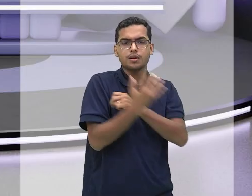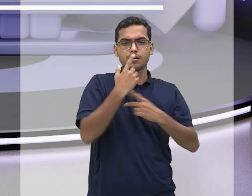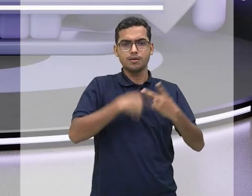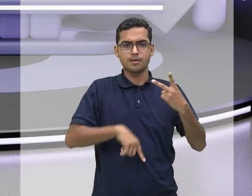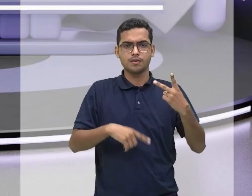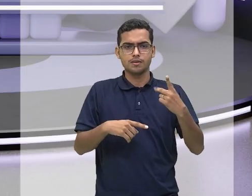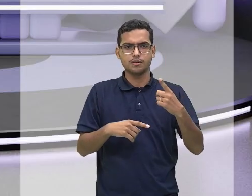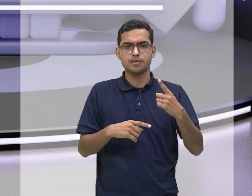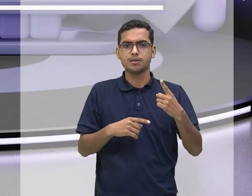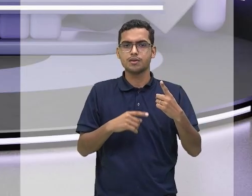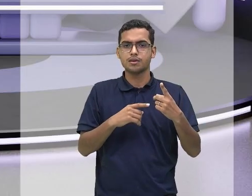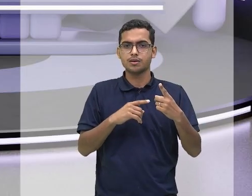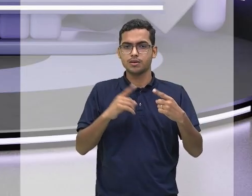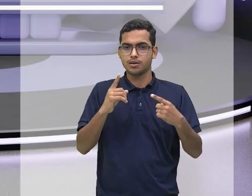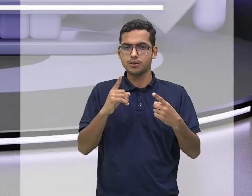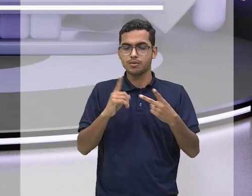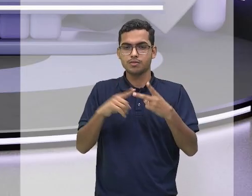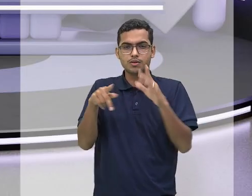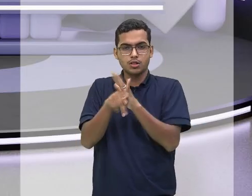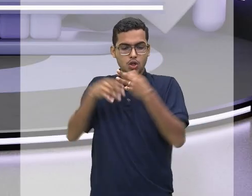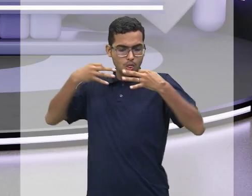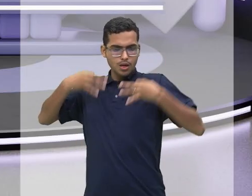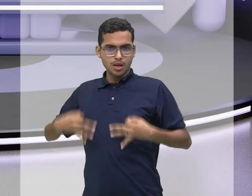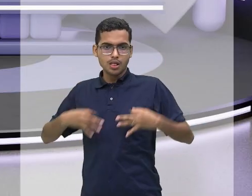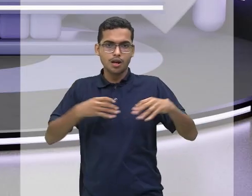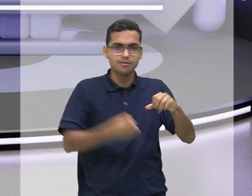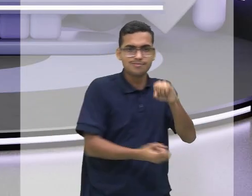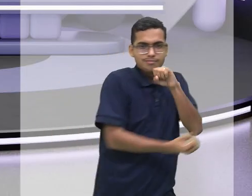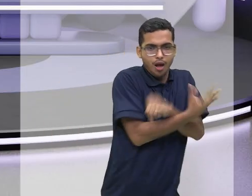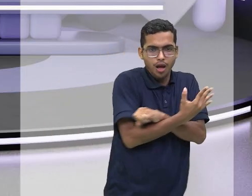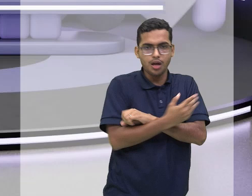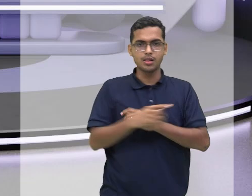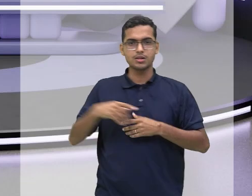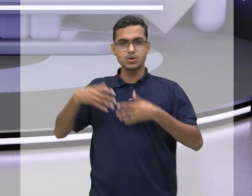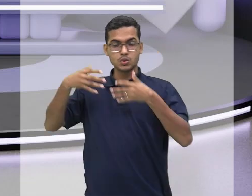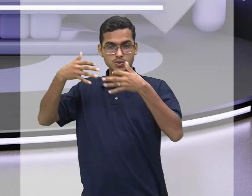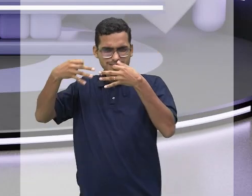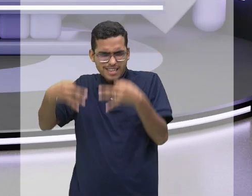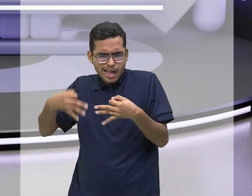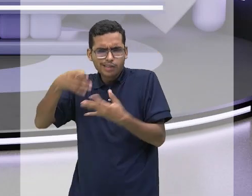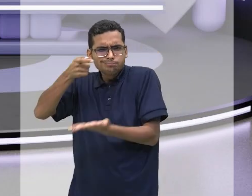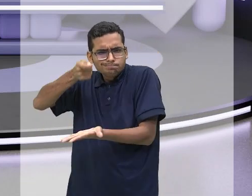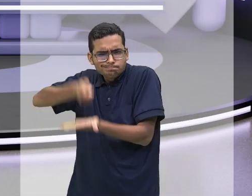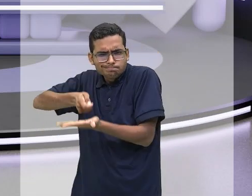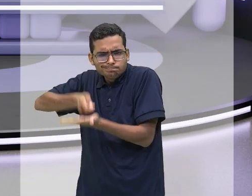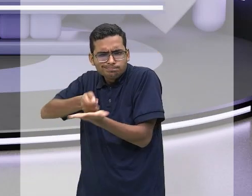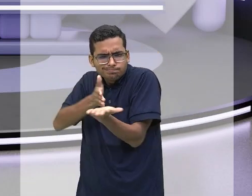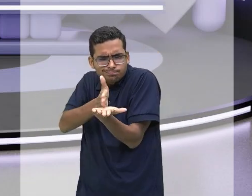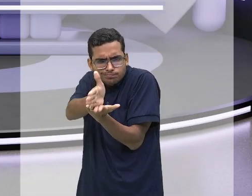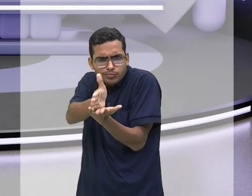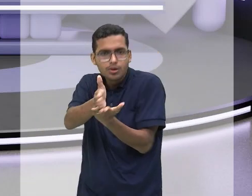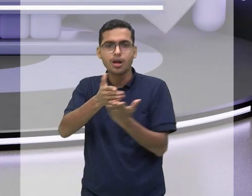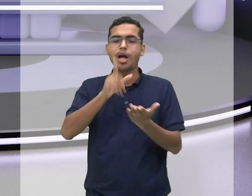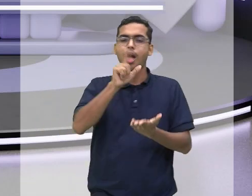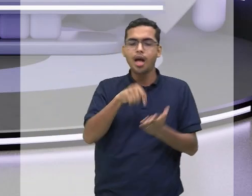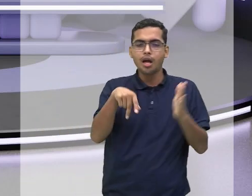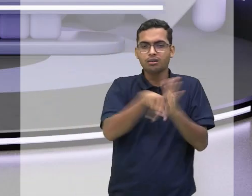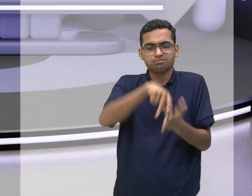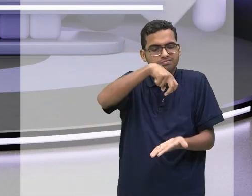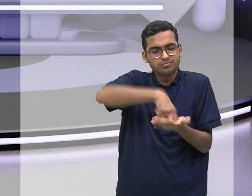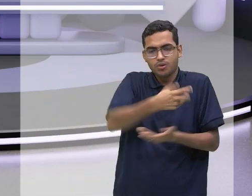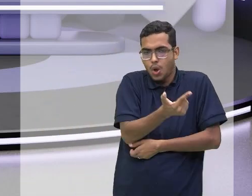disciplina é a indisciplina. O contravalor do esforço, da labuta, é a